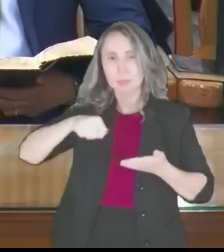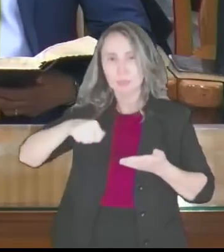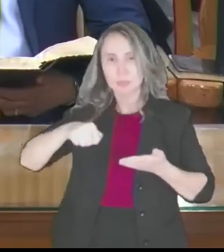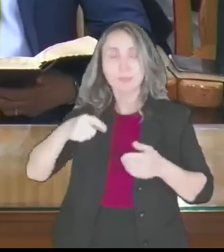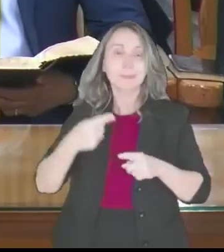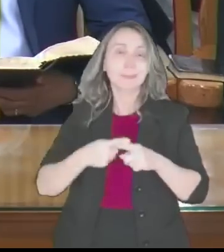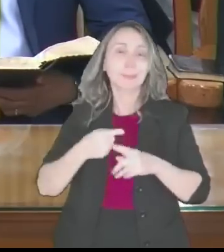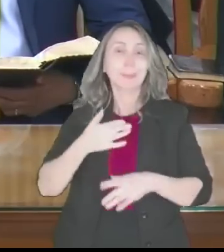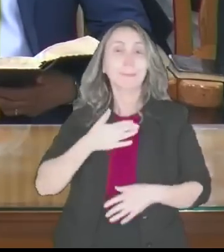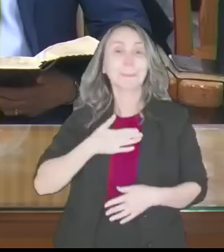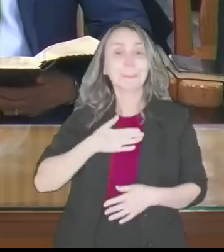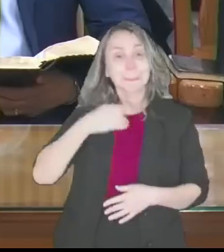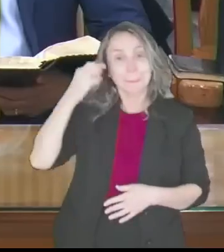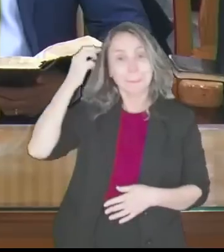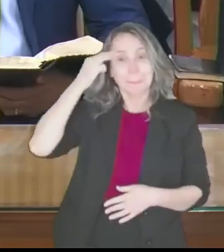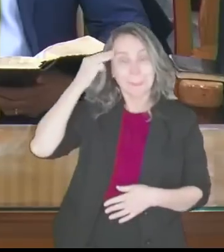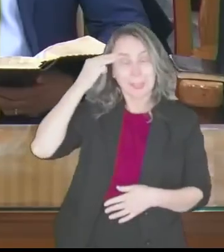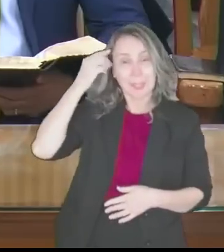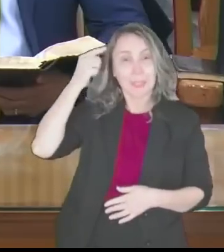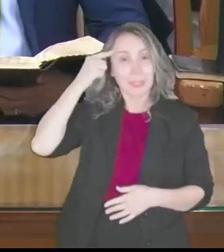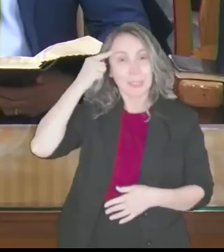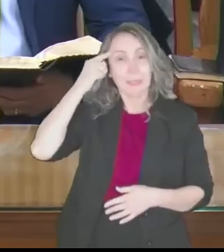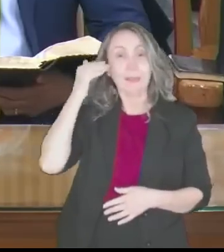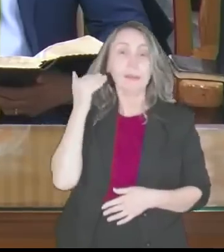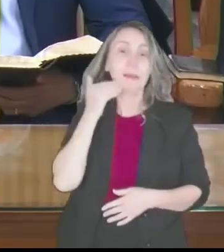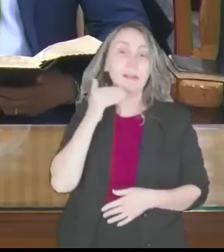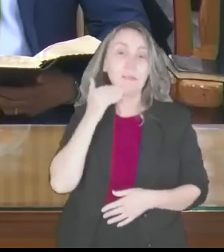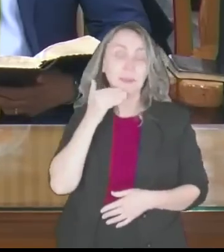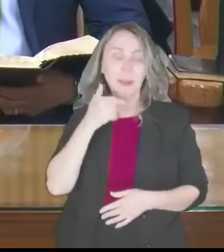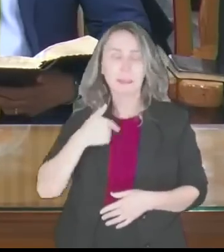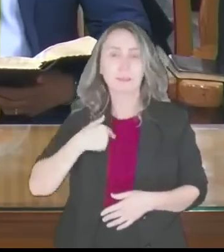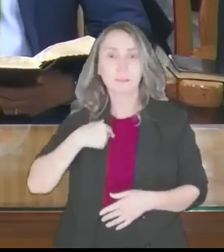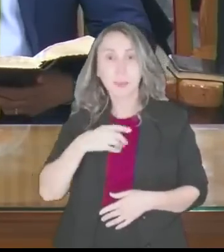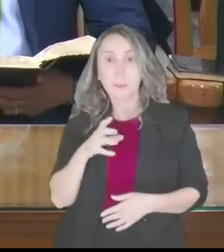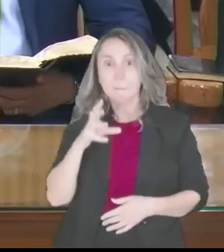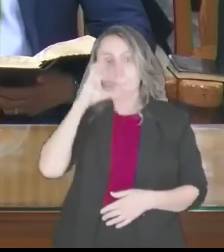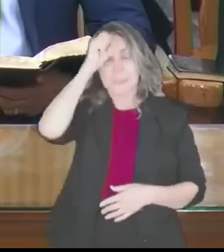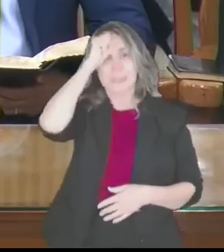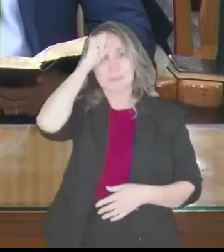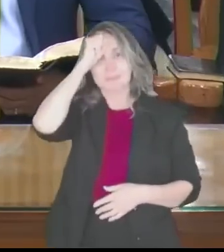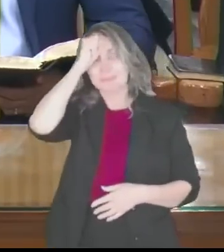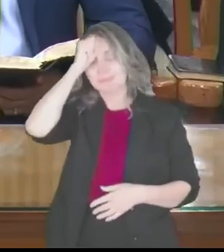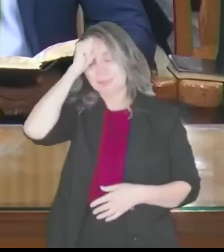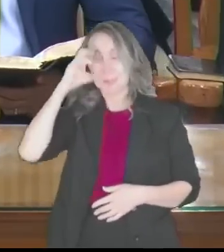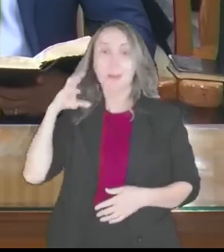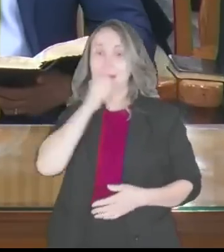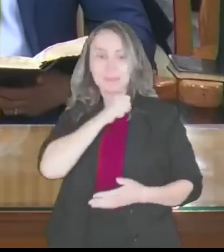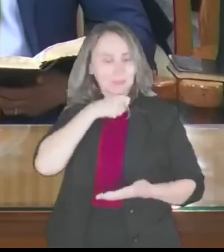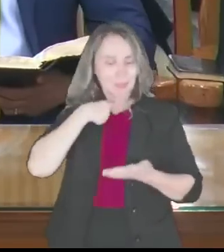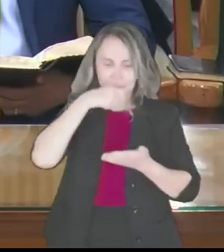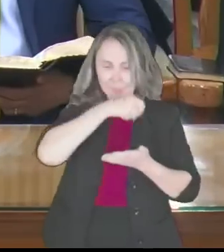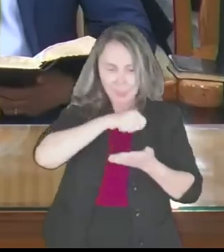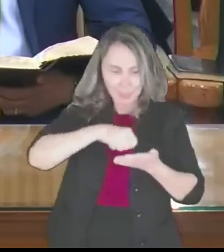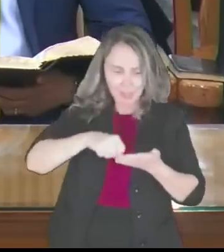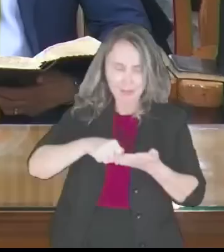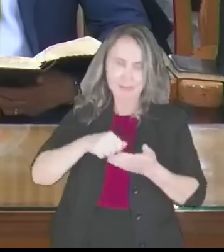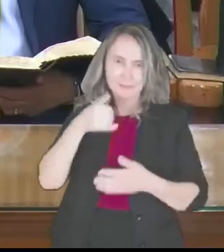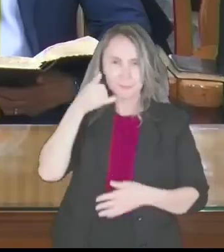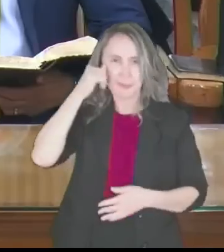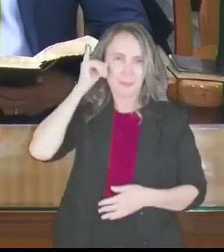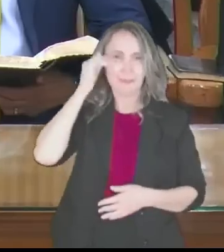quando eu aprendo alguma coisa, eu imediatamente vou lá e anoto para não esquecer.